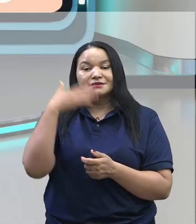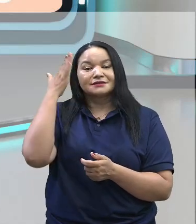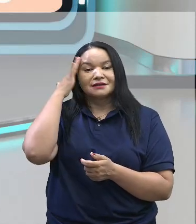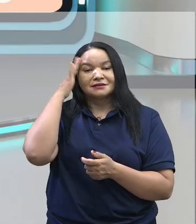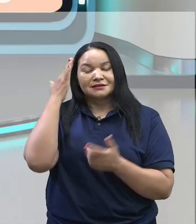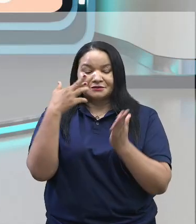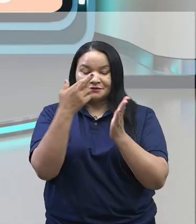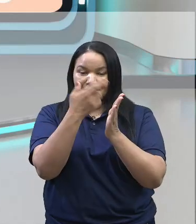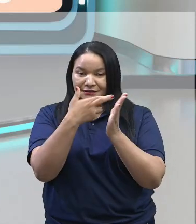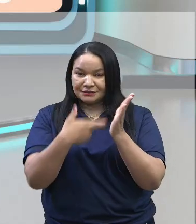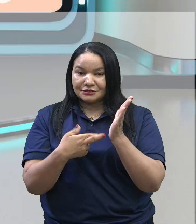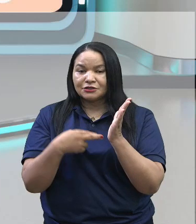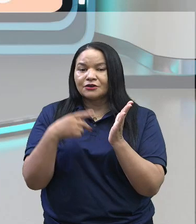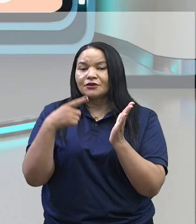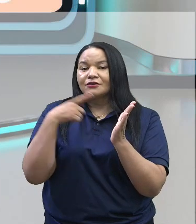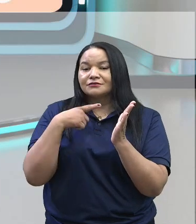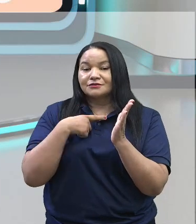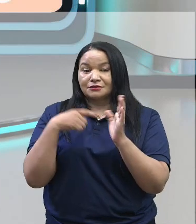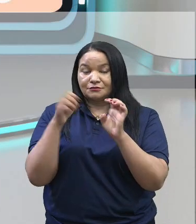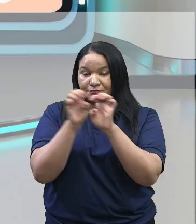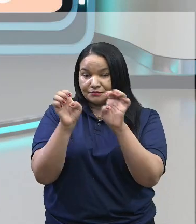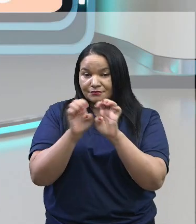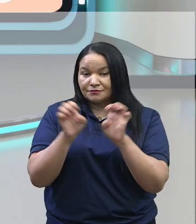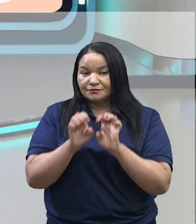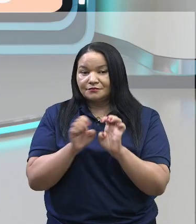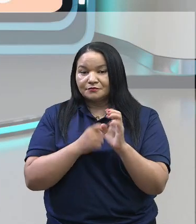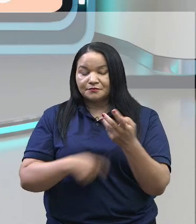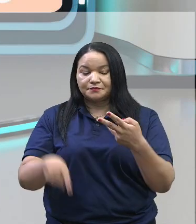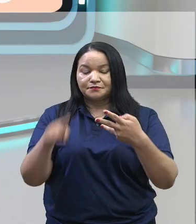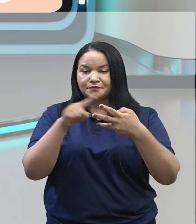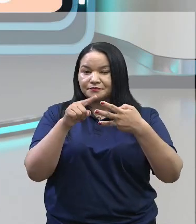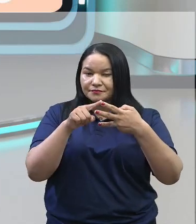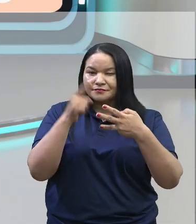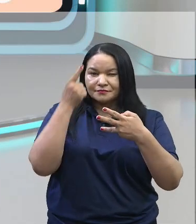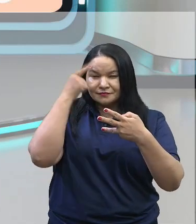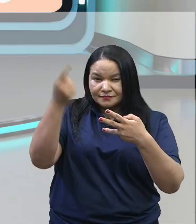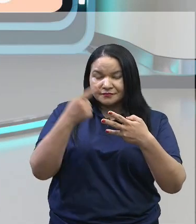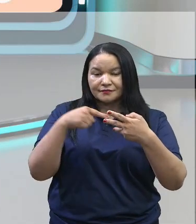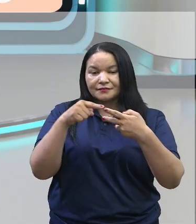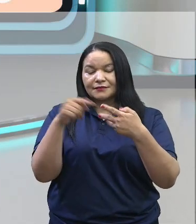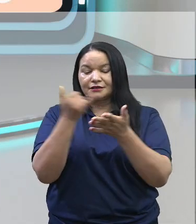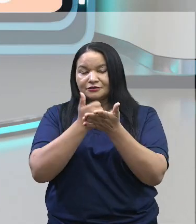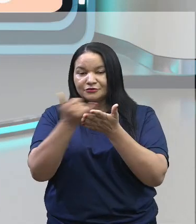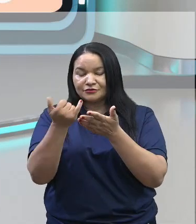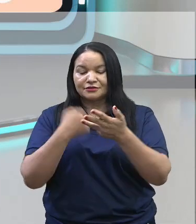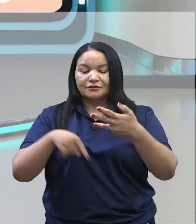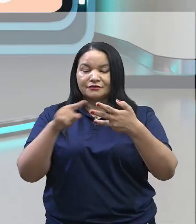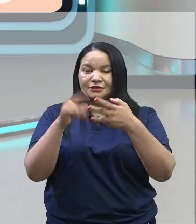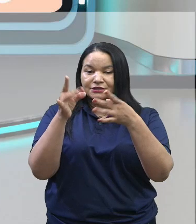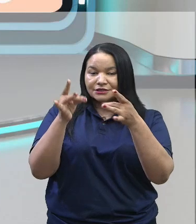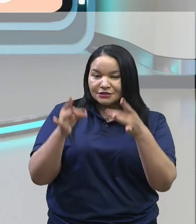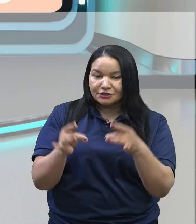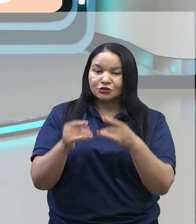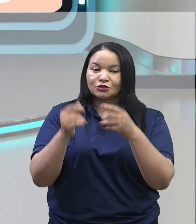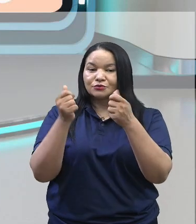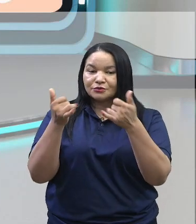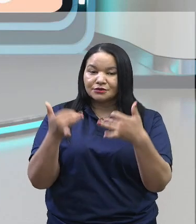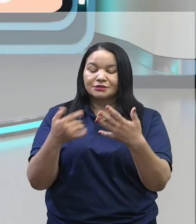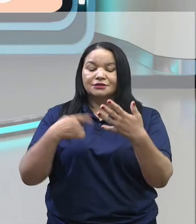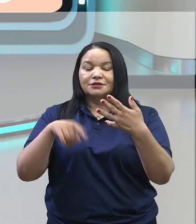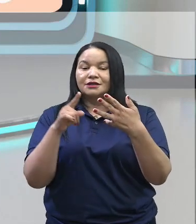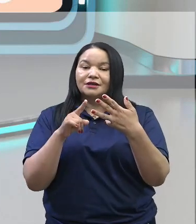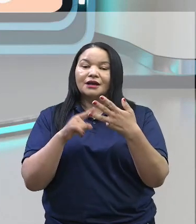ela vai trazer estruturas, introdução, desenvolvimento, uma linguagem mais elaborada,